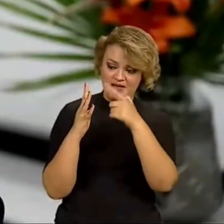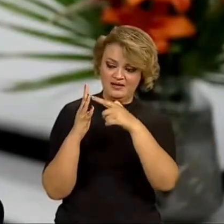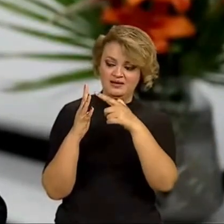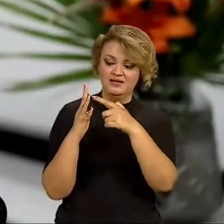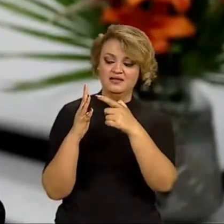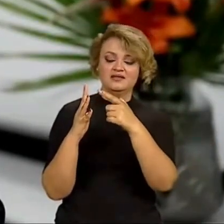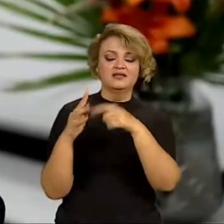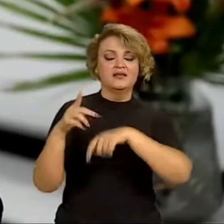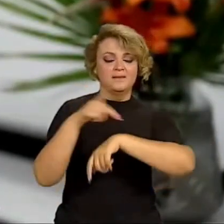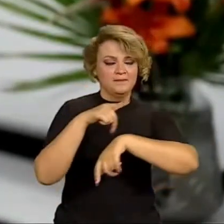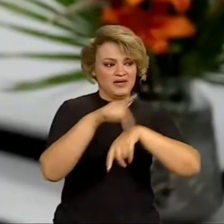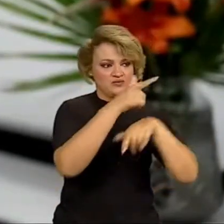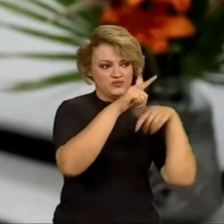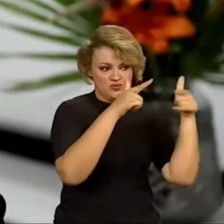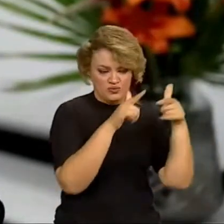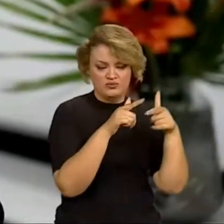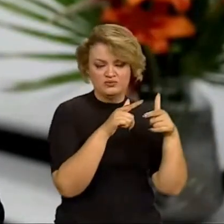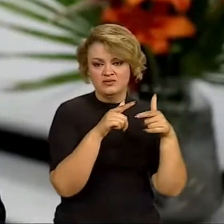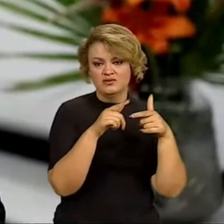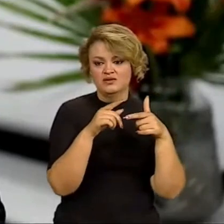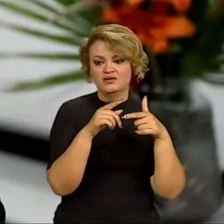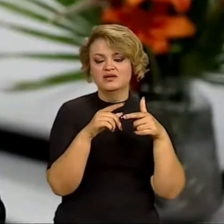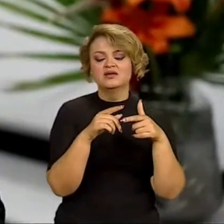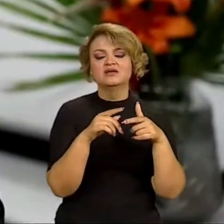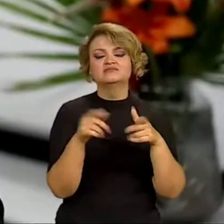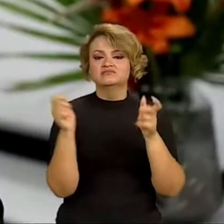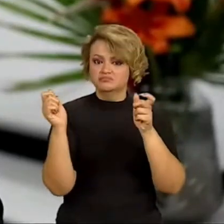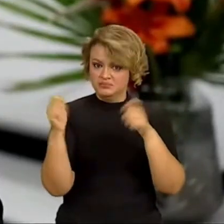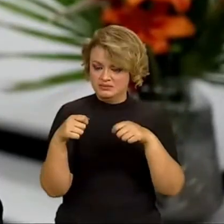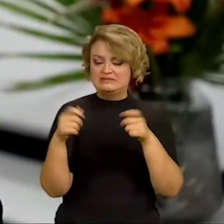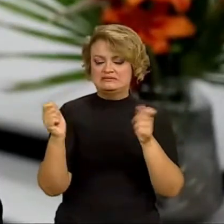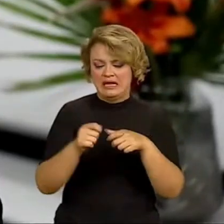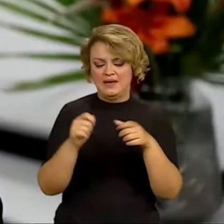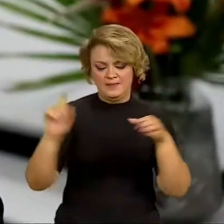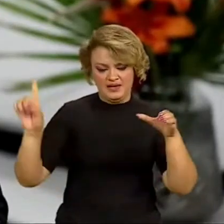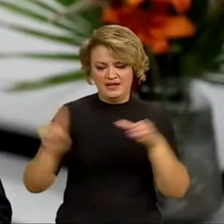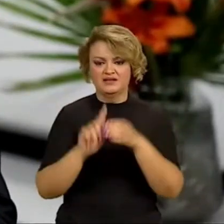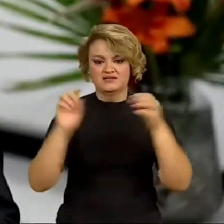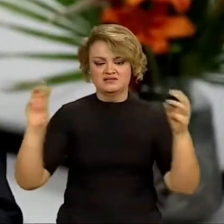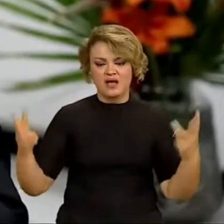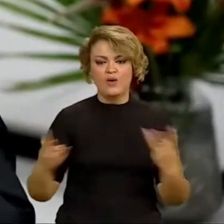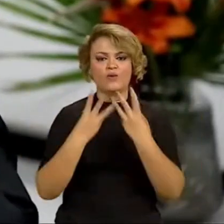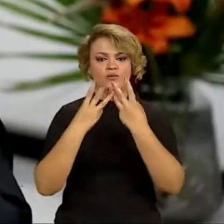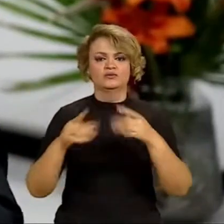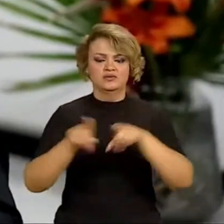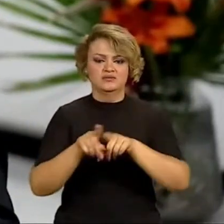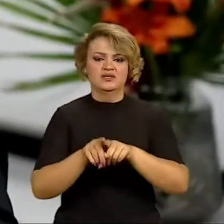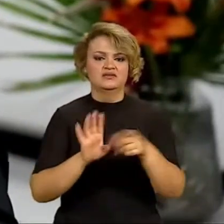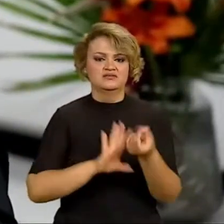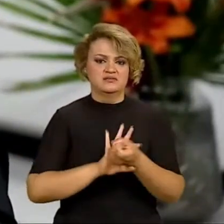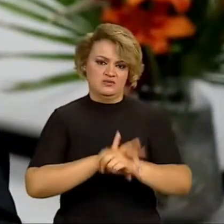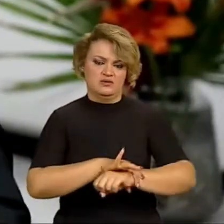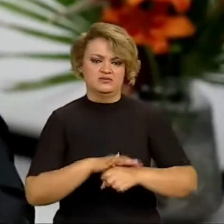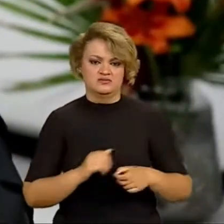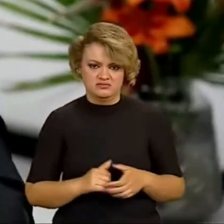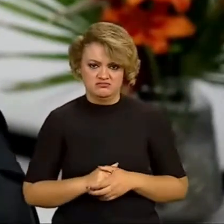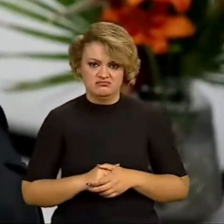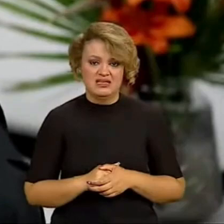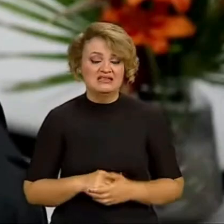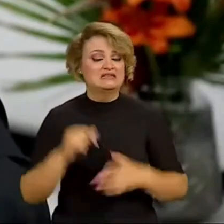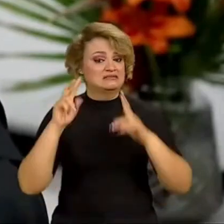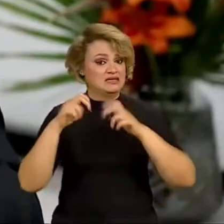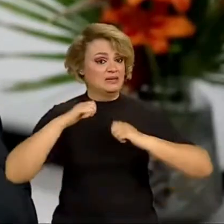BRICS e a Índia possam entrar, sabe, no Conselho de Segurança. Esse é um debate que nós vamos